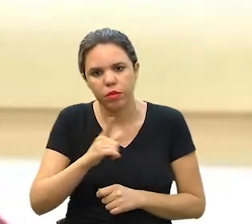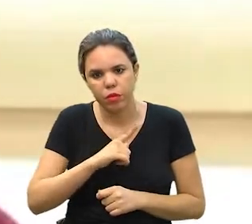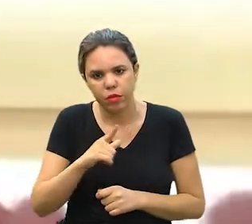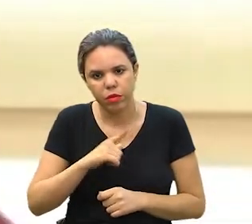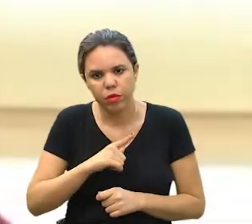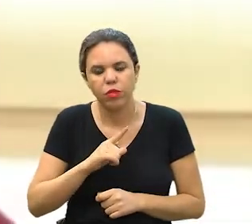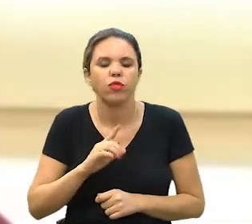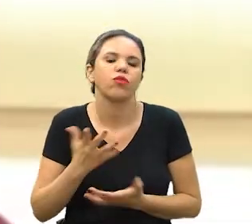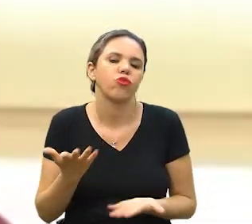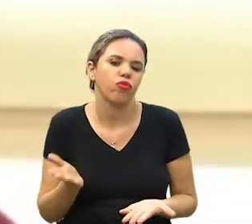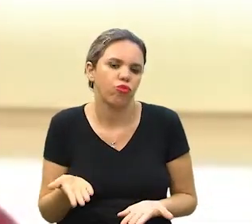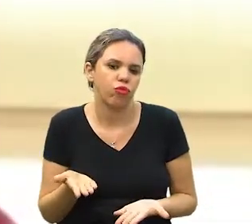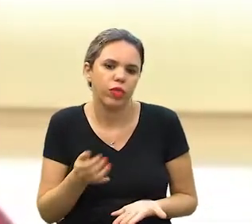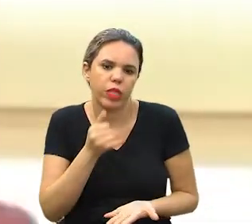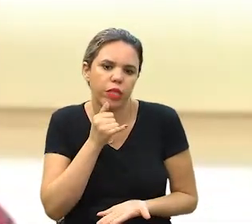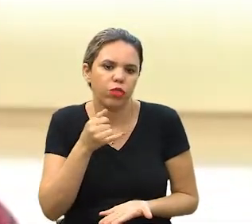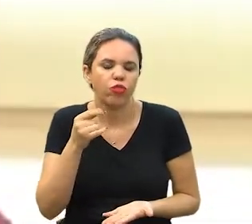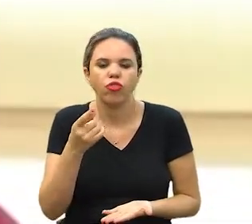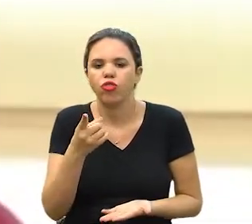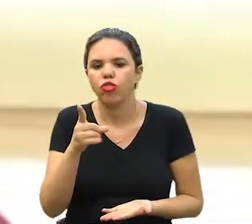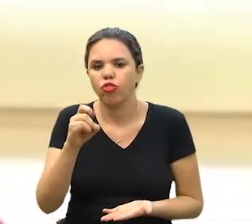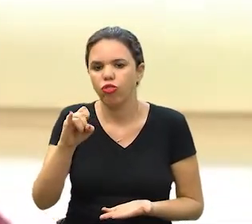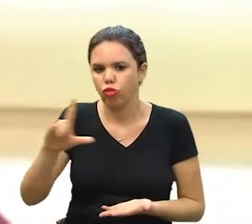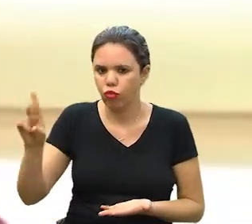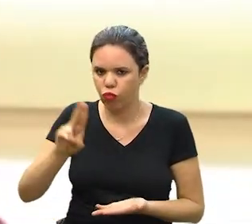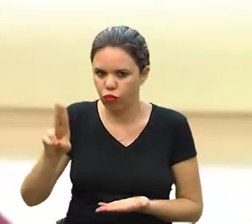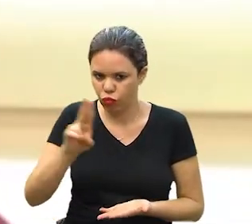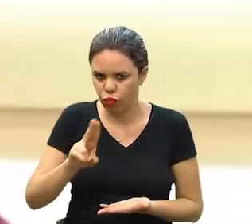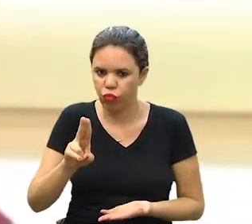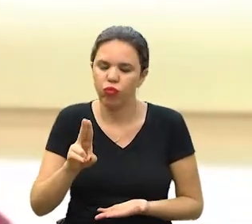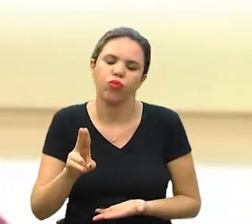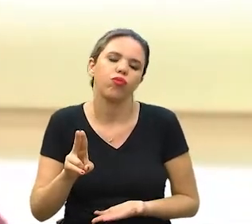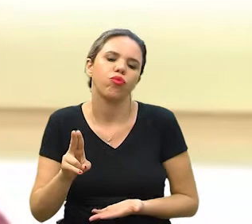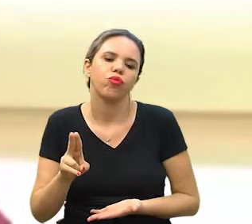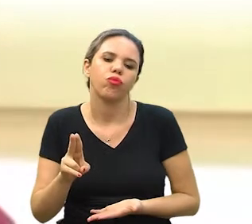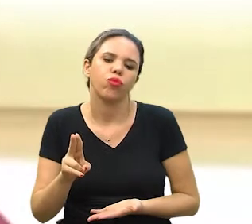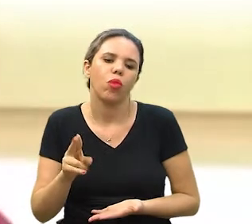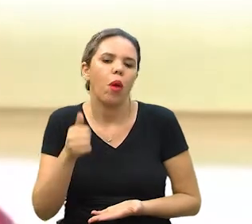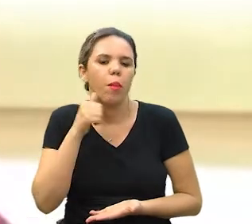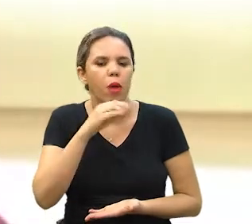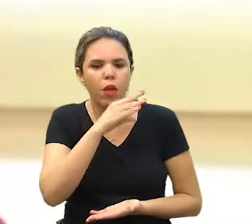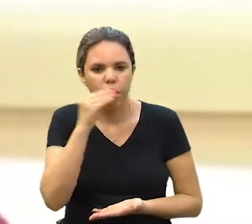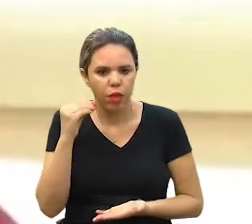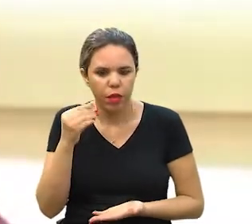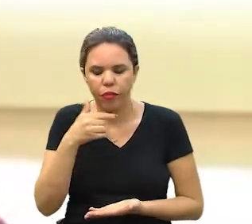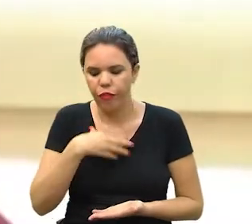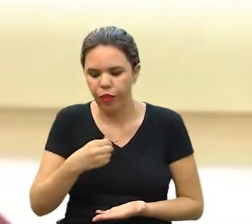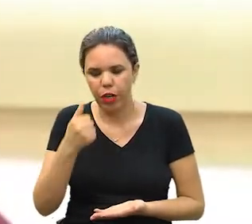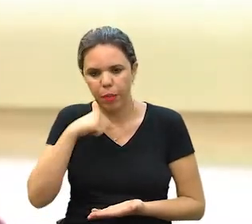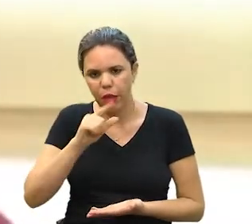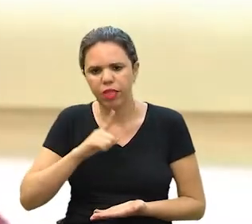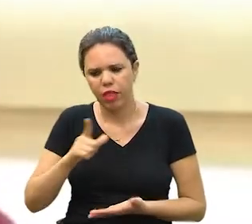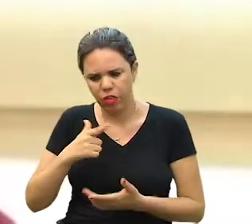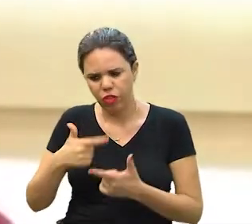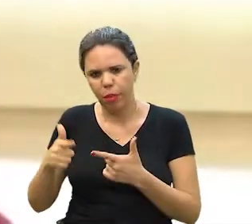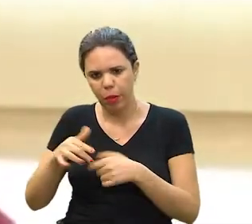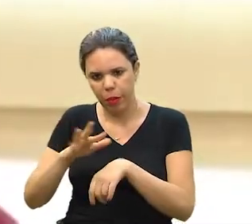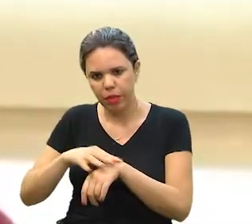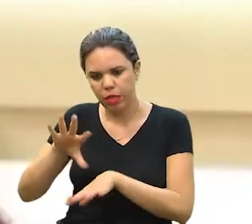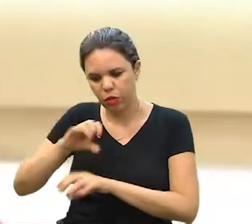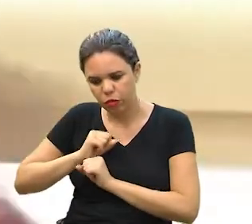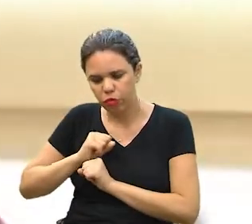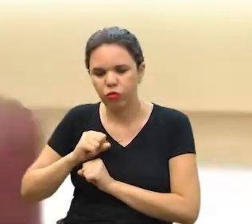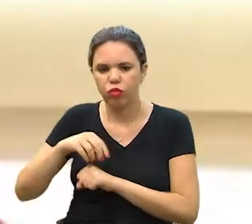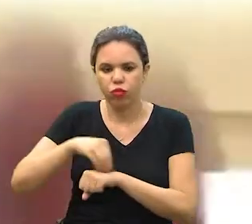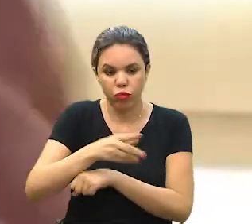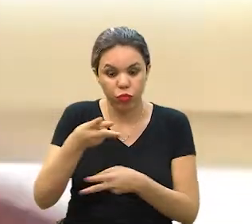já tiveram trombose, bem como os DIUs que podem ser usados. Então, uma adolescente filha de mãe com trombofilia,